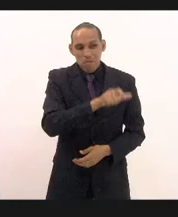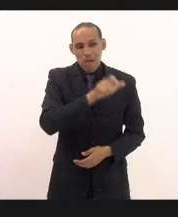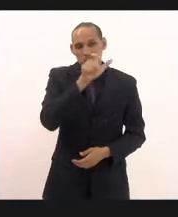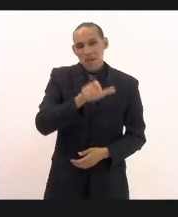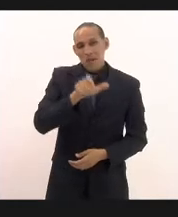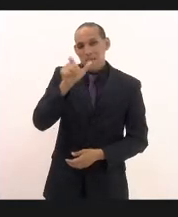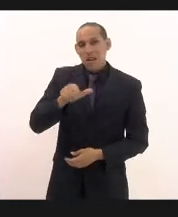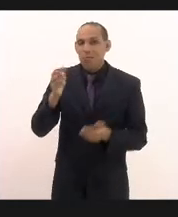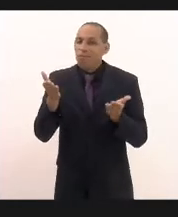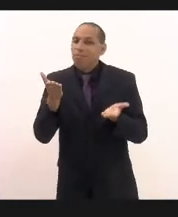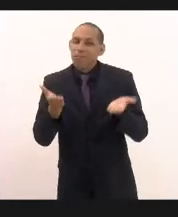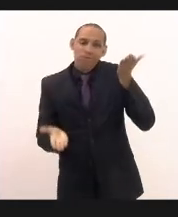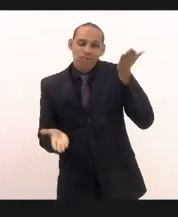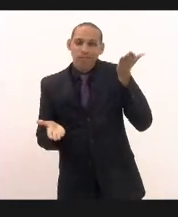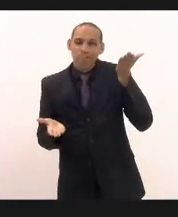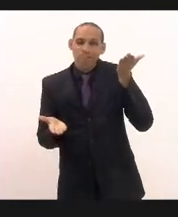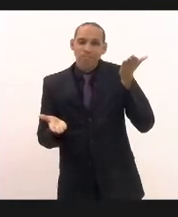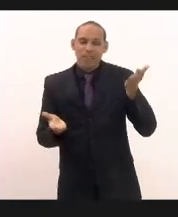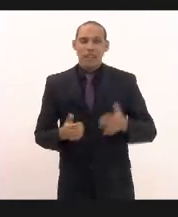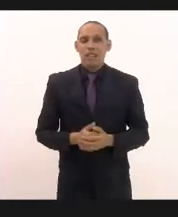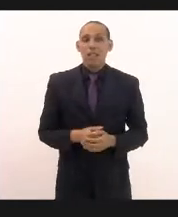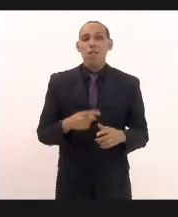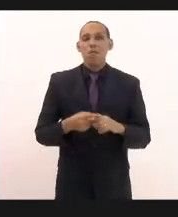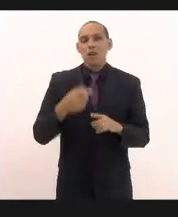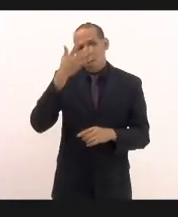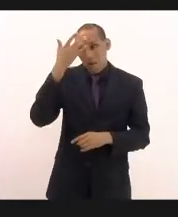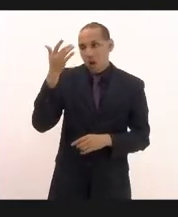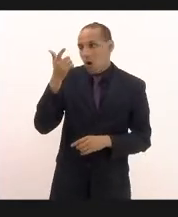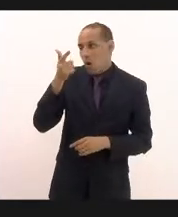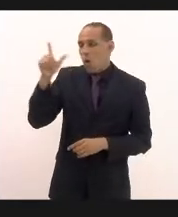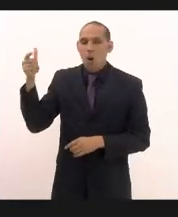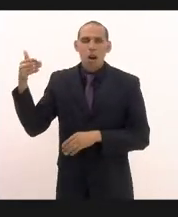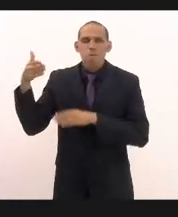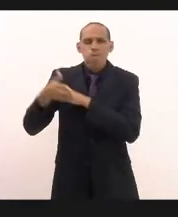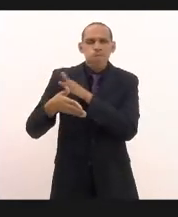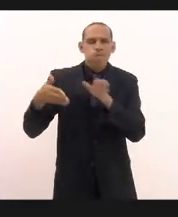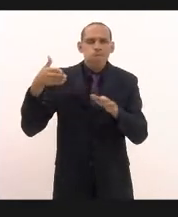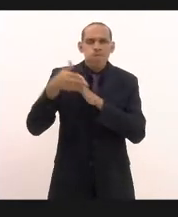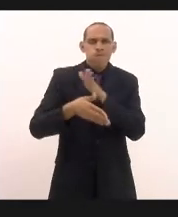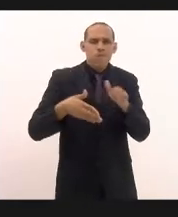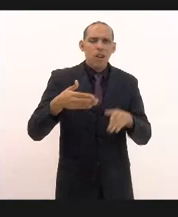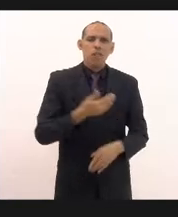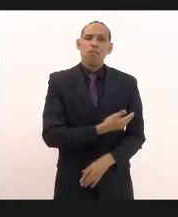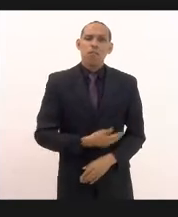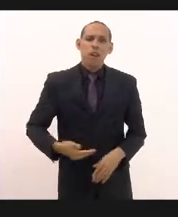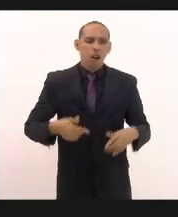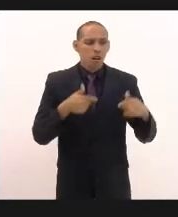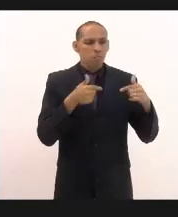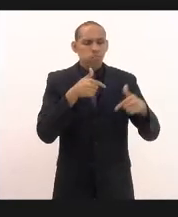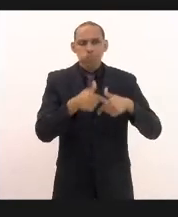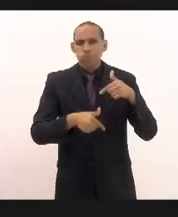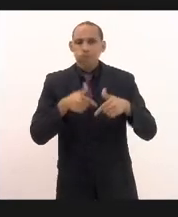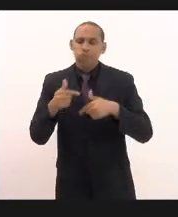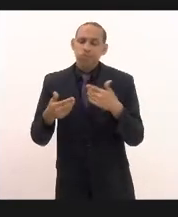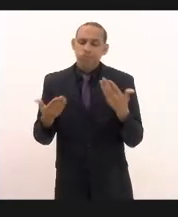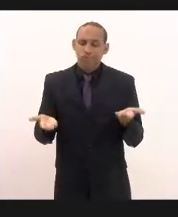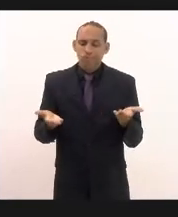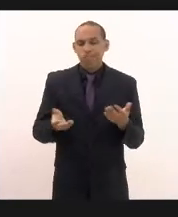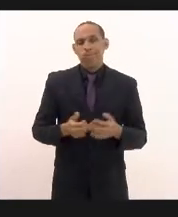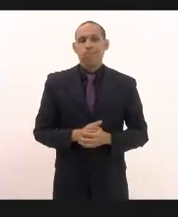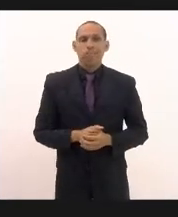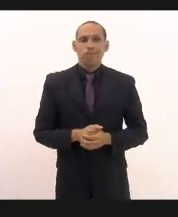muita desigualdade, né? Porque as pessoas entram aí no serviço público. Enfim,